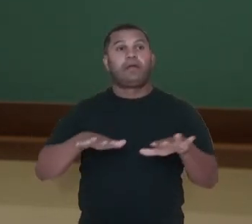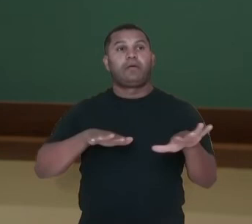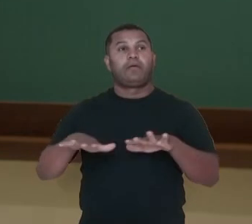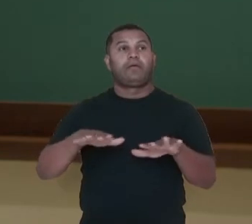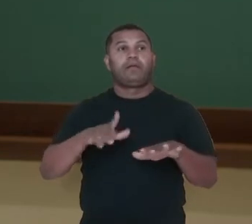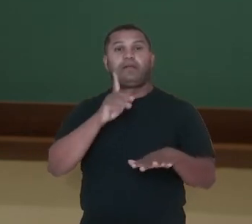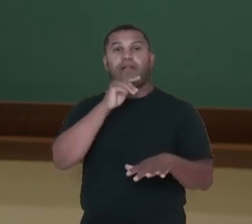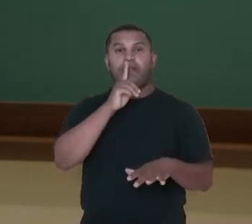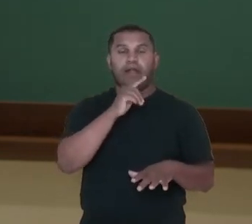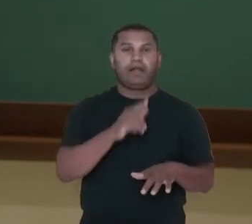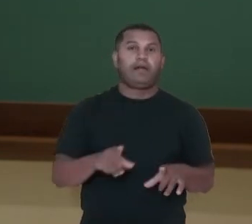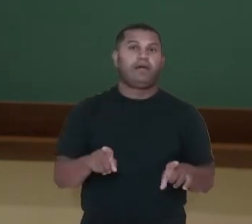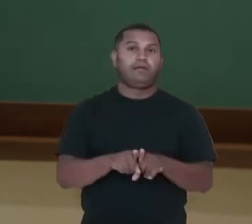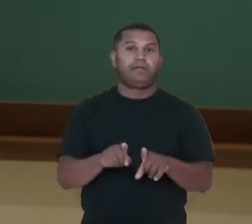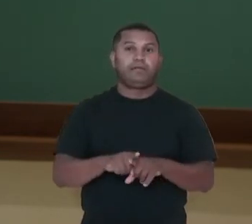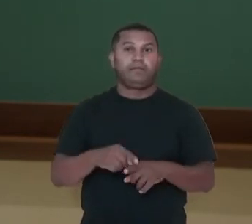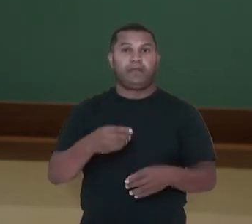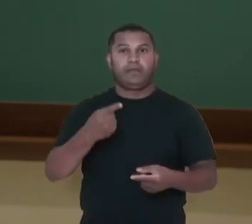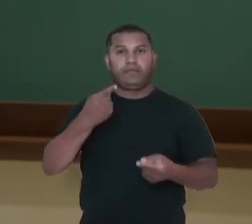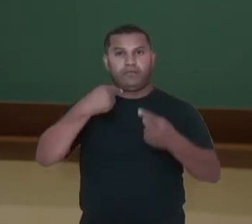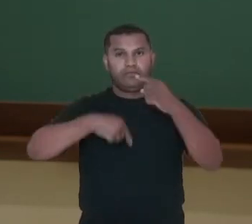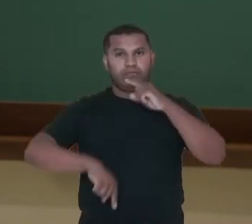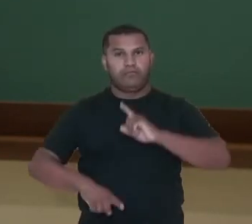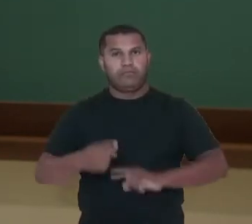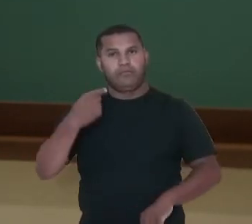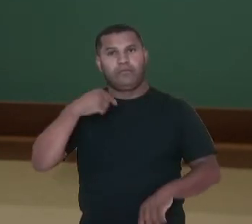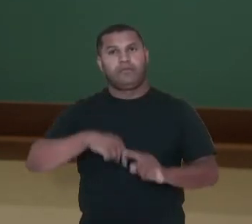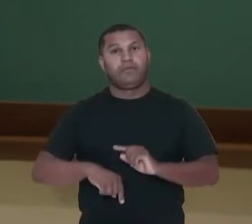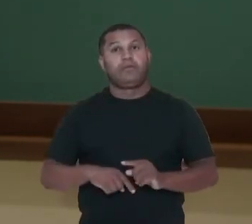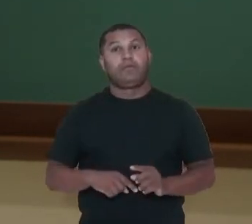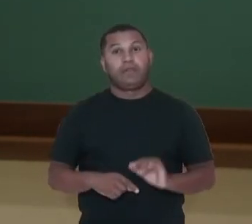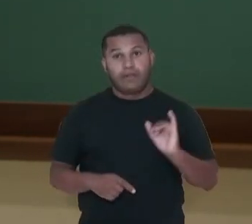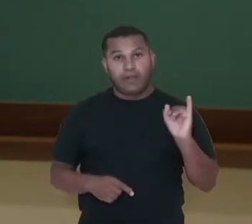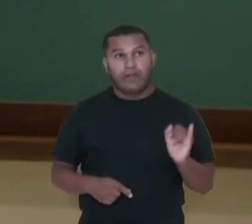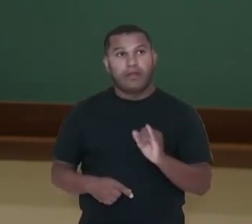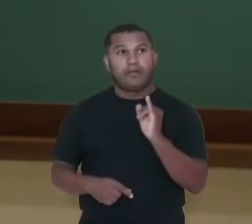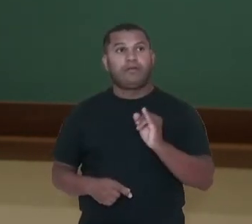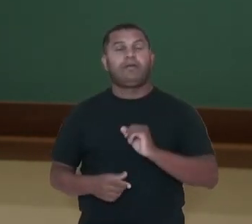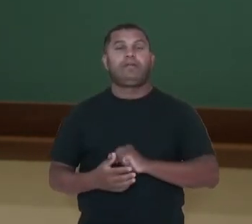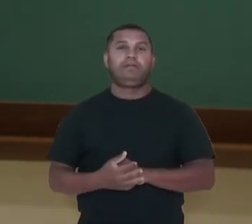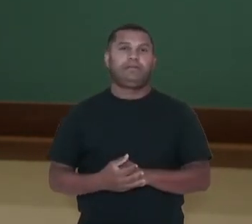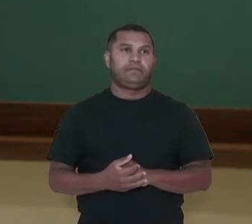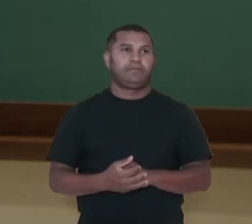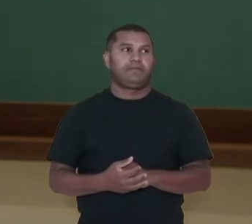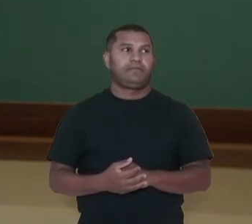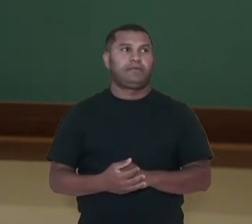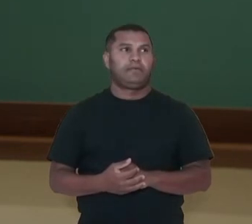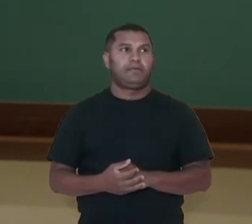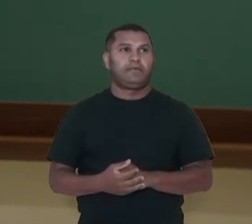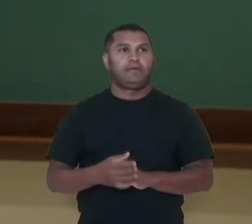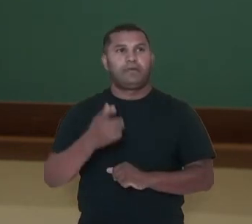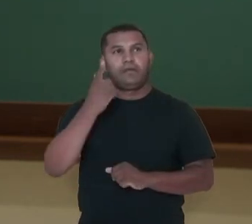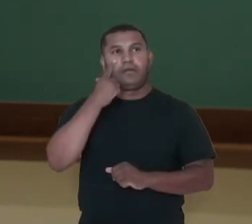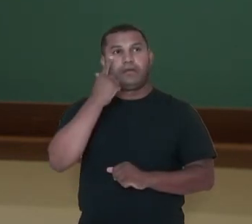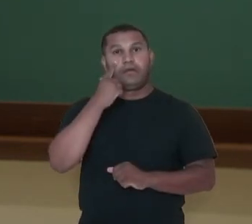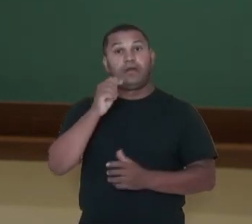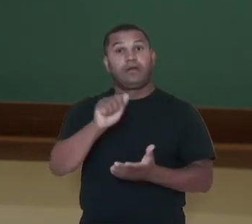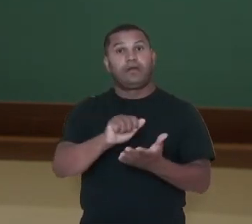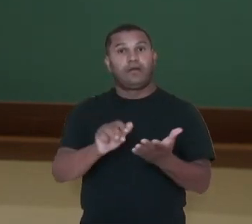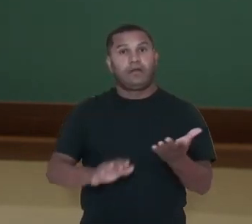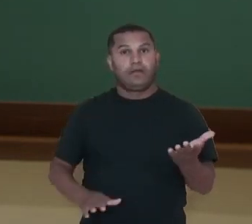o transporte de nutrientes que se faz necessário ali para as plantas. Vem comigo, mais uma